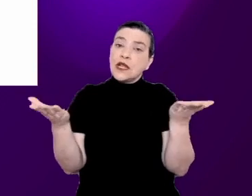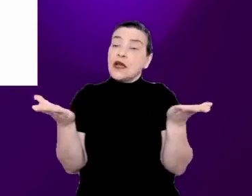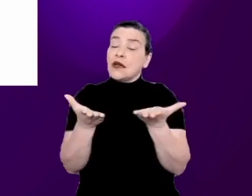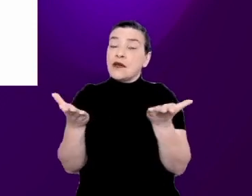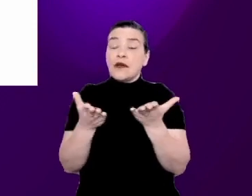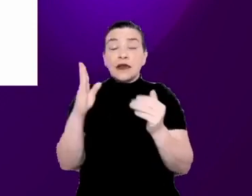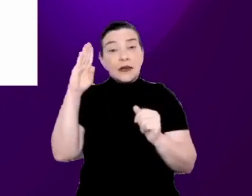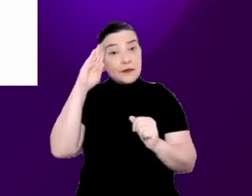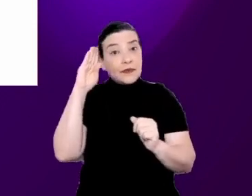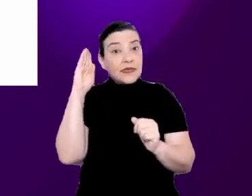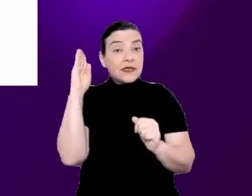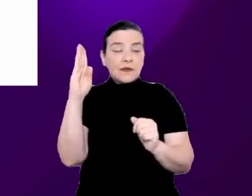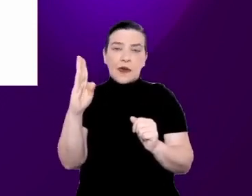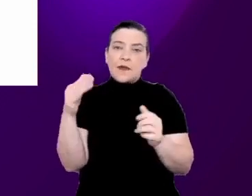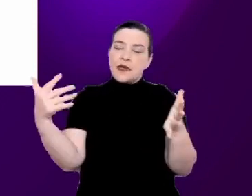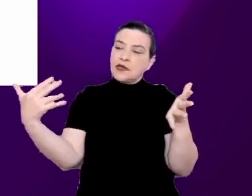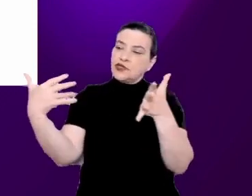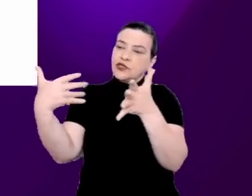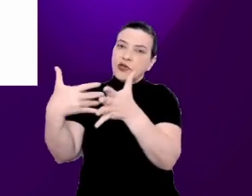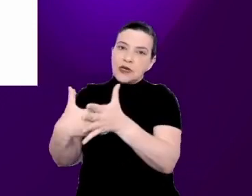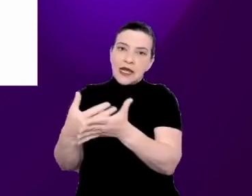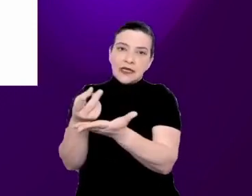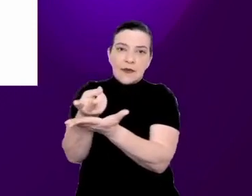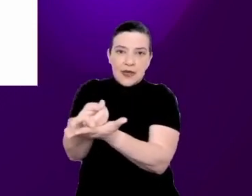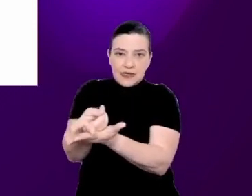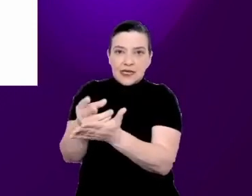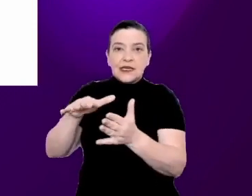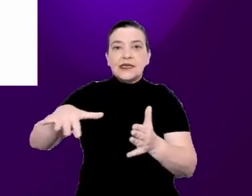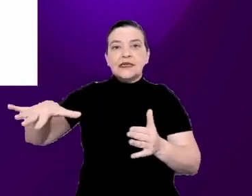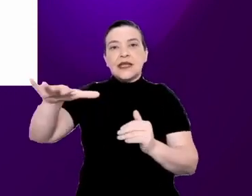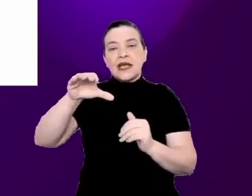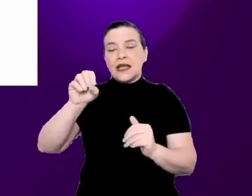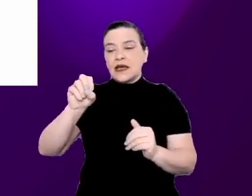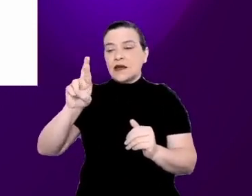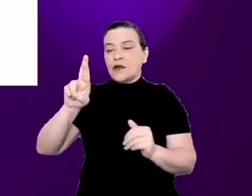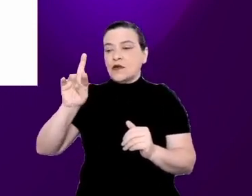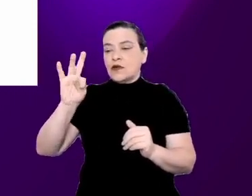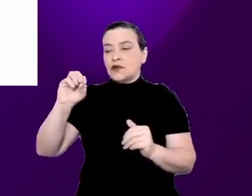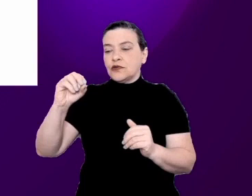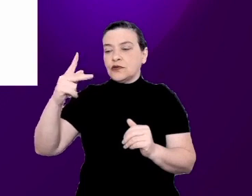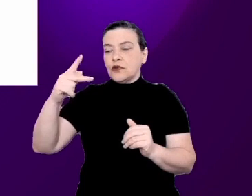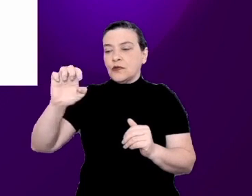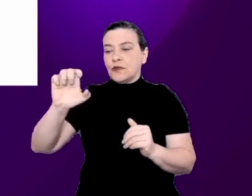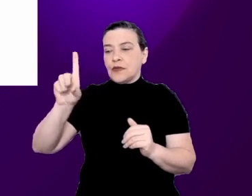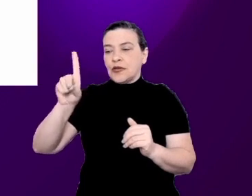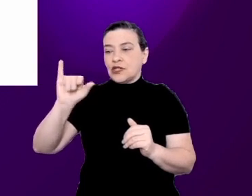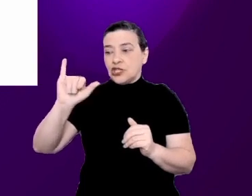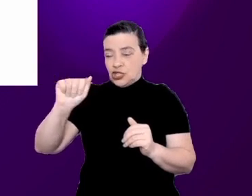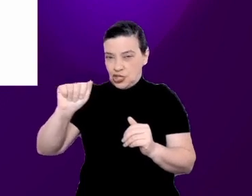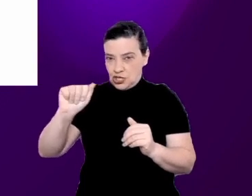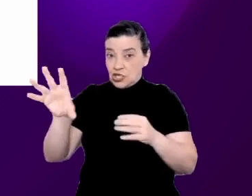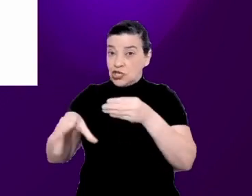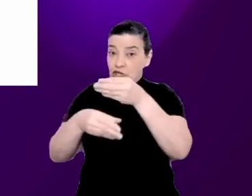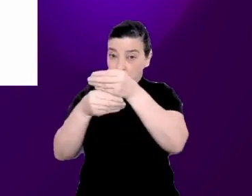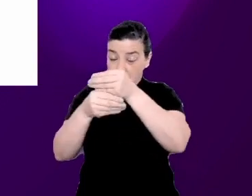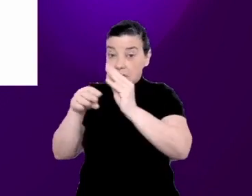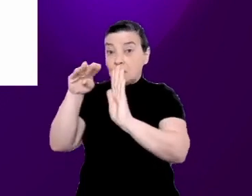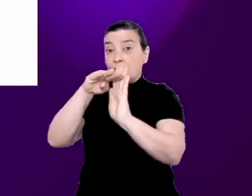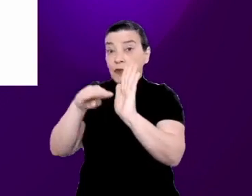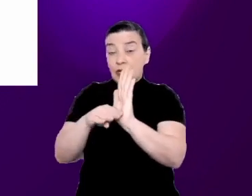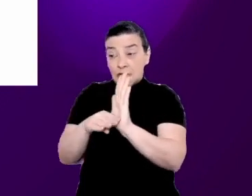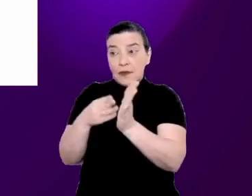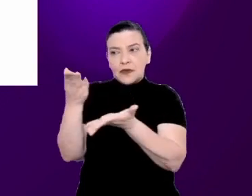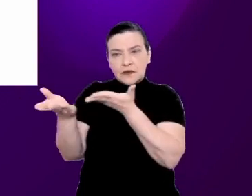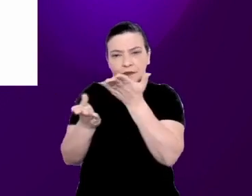primeiramente, na jornada de pacientes ortopédicos. Então, a gente incluiu esse programa nas linhas de cuidado